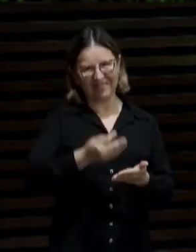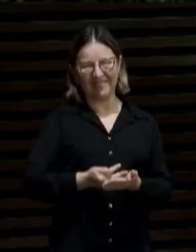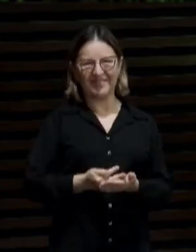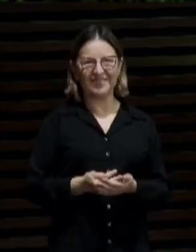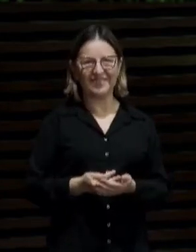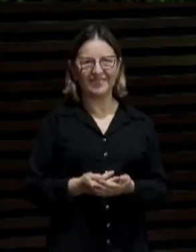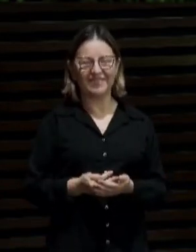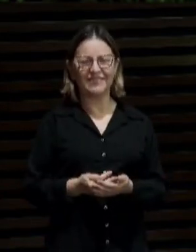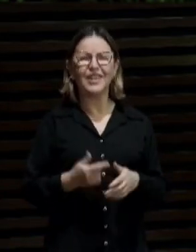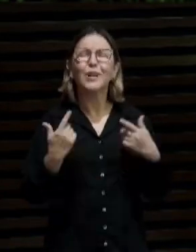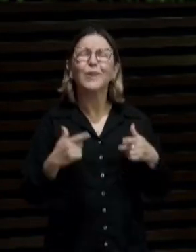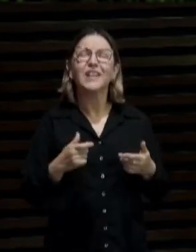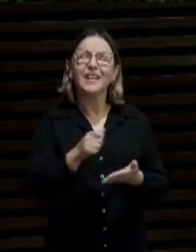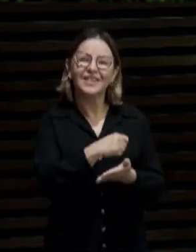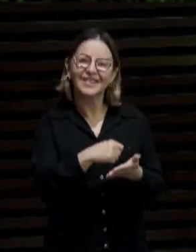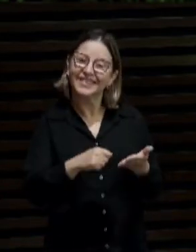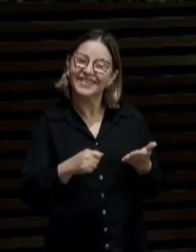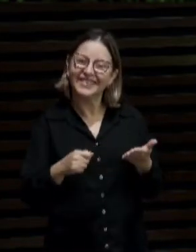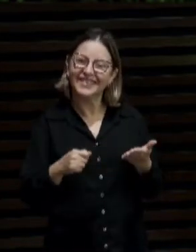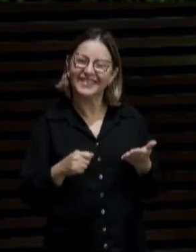Aonde está escrito?